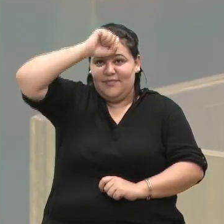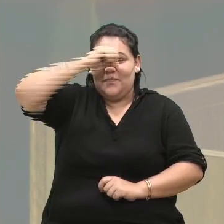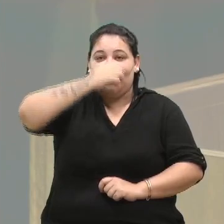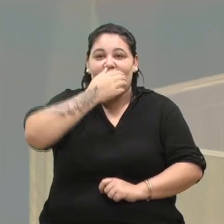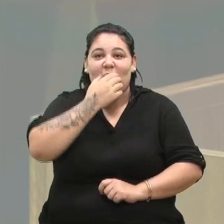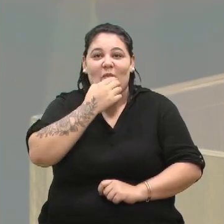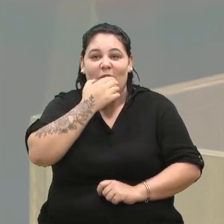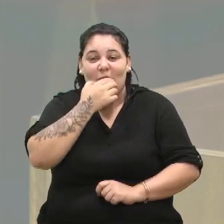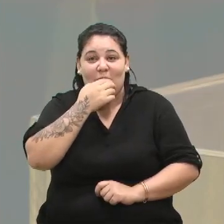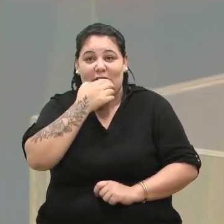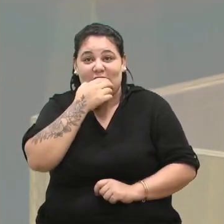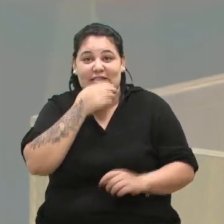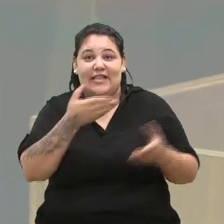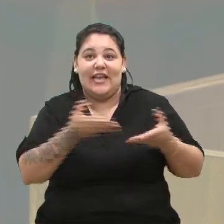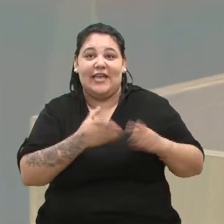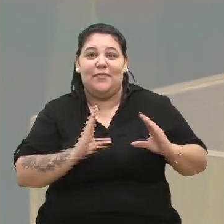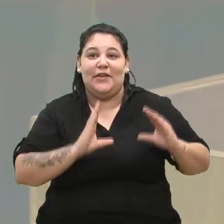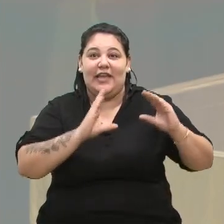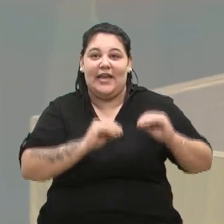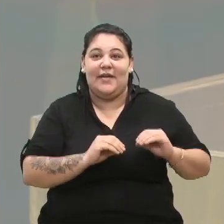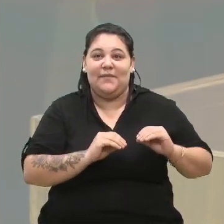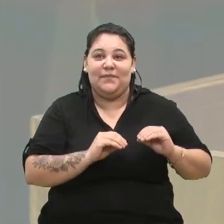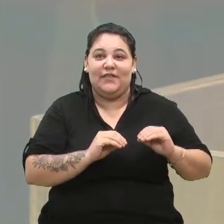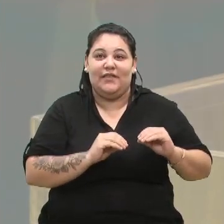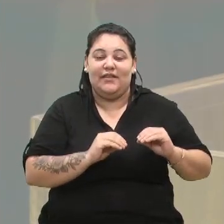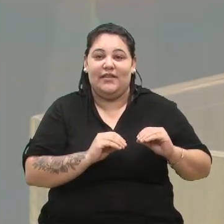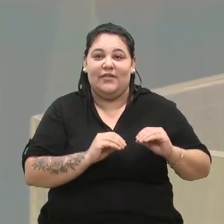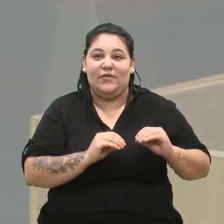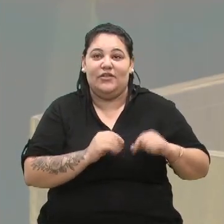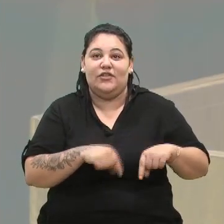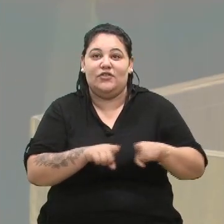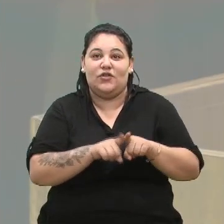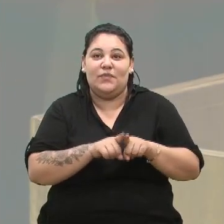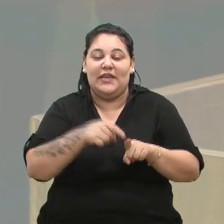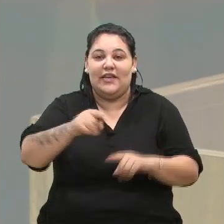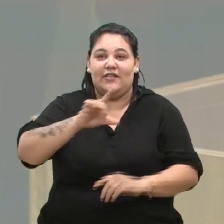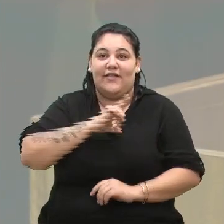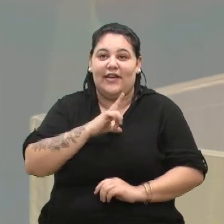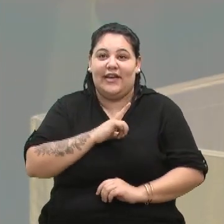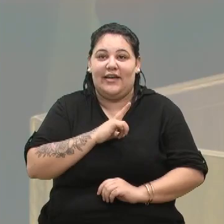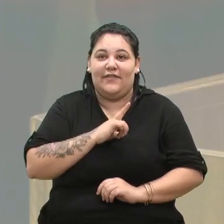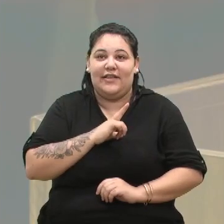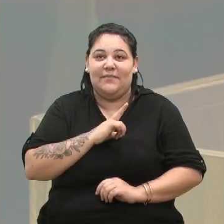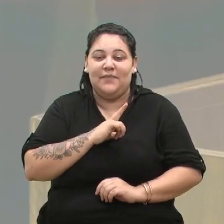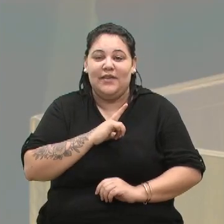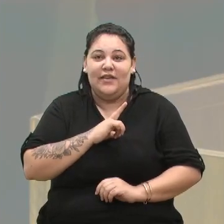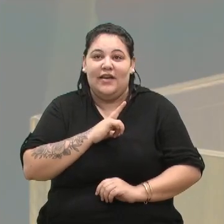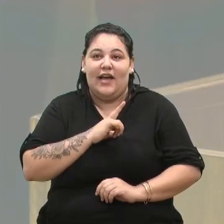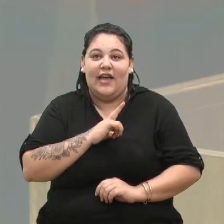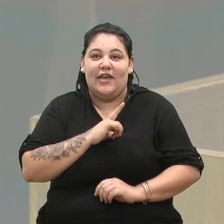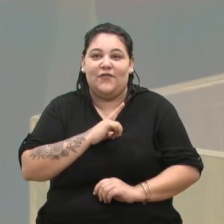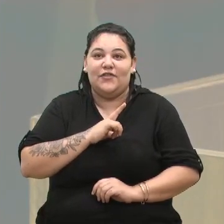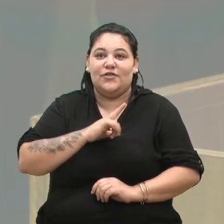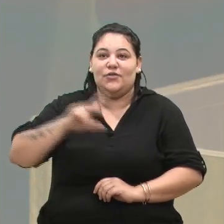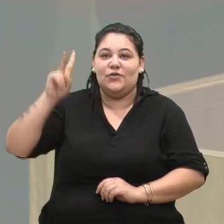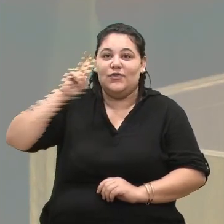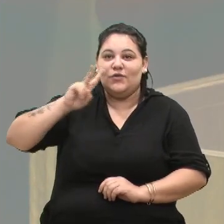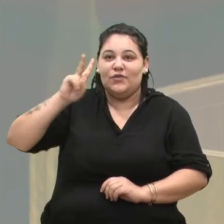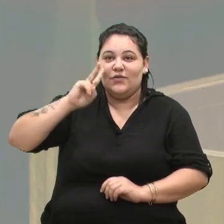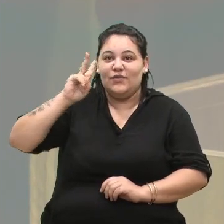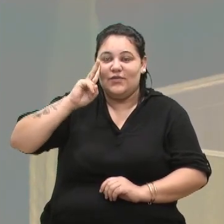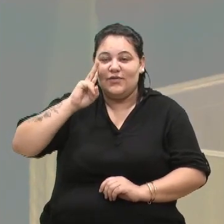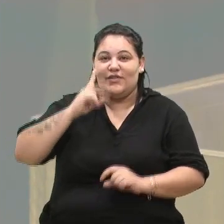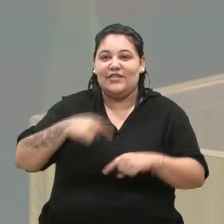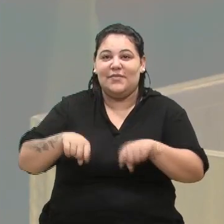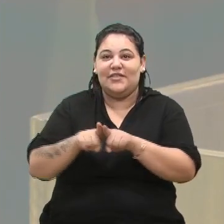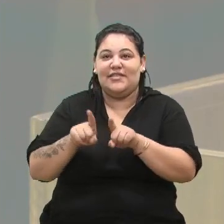um palco importante, onde vai ter esse lançamento da segunda feira de eletromóveis aqui de